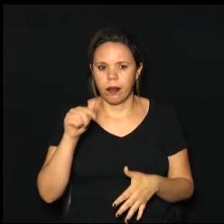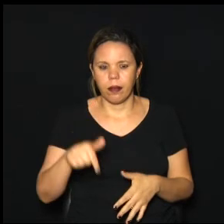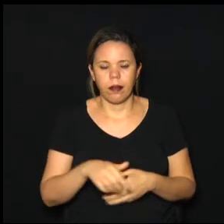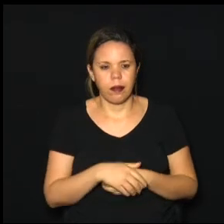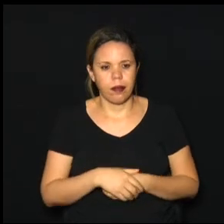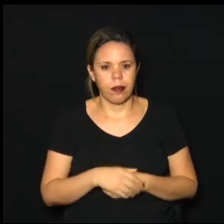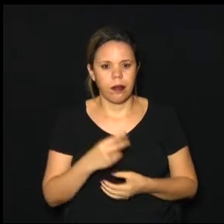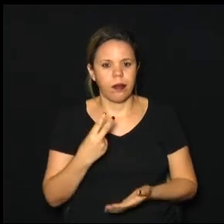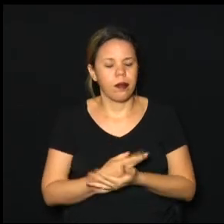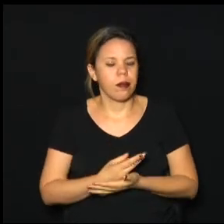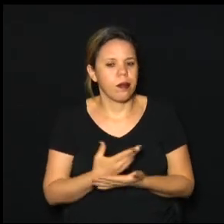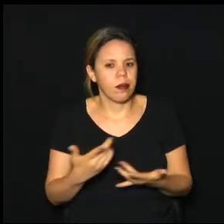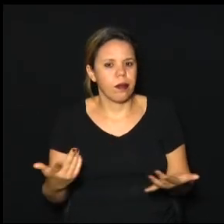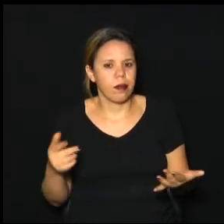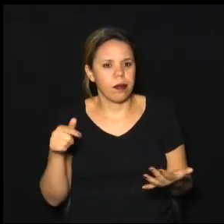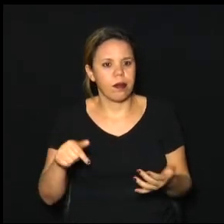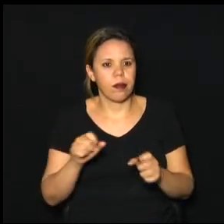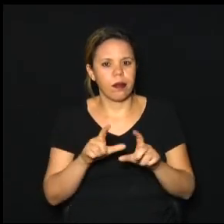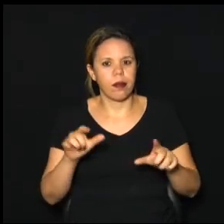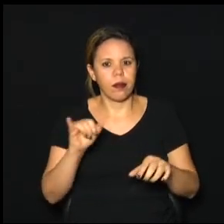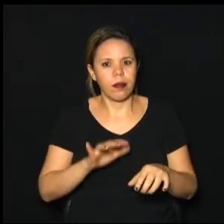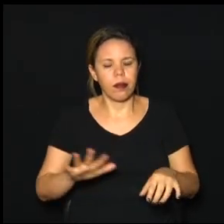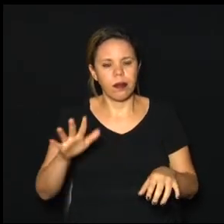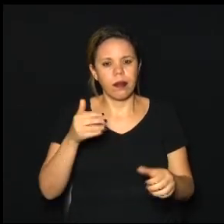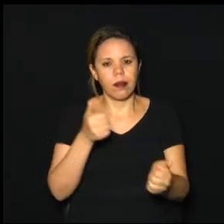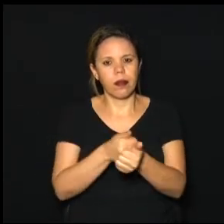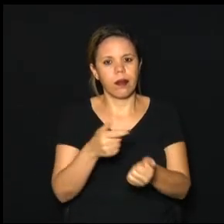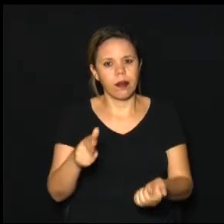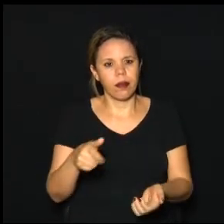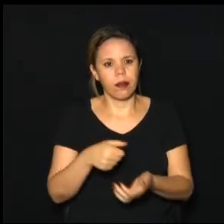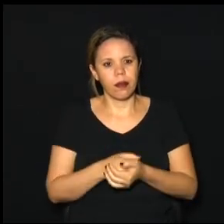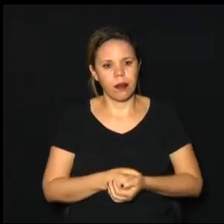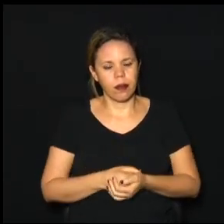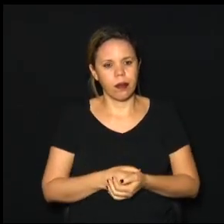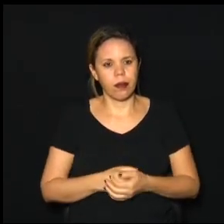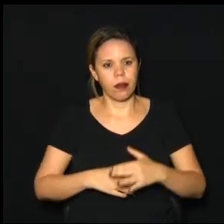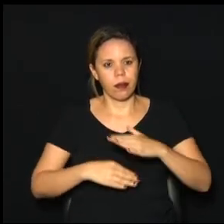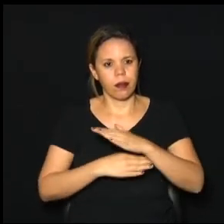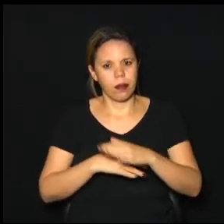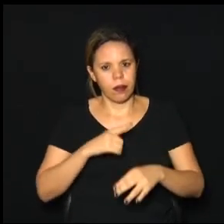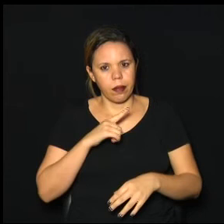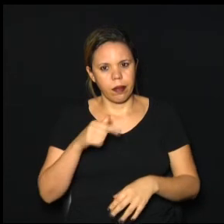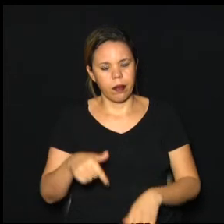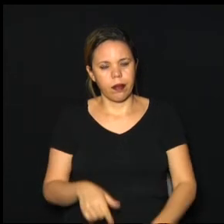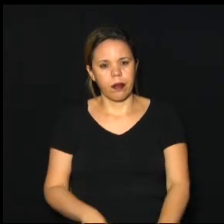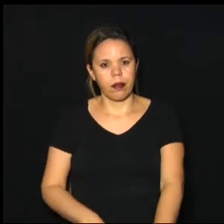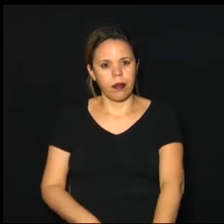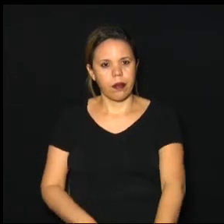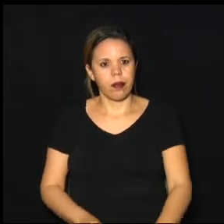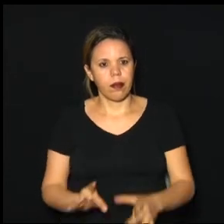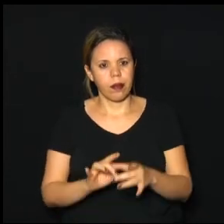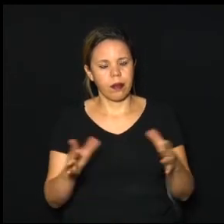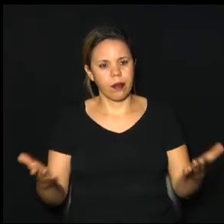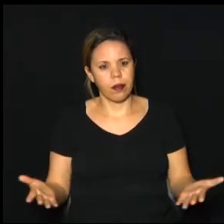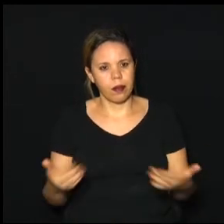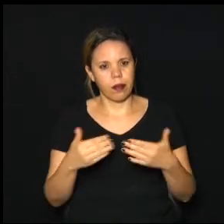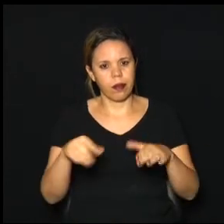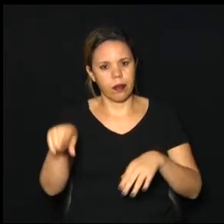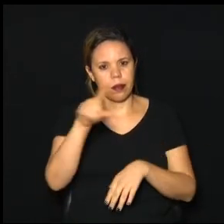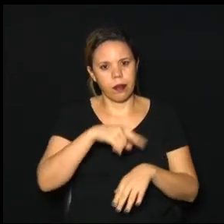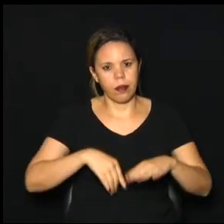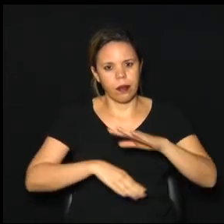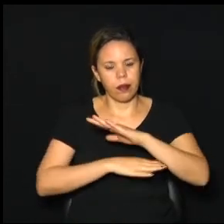Da mesma forma, esse slide que vocês estão acompanhando comigo, a Câmara tem, e eu deixarei aqui disponibilizado para a